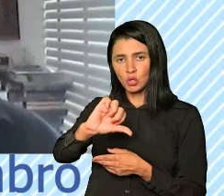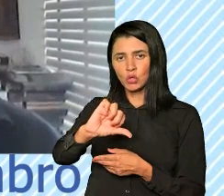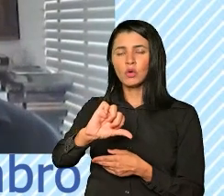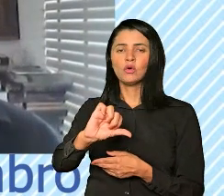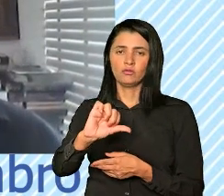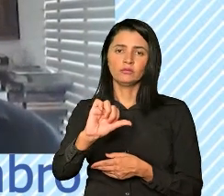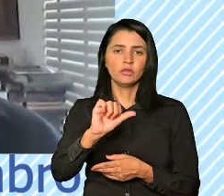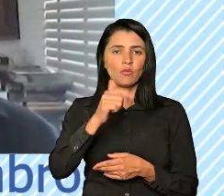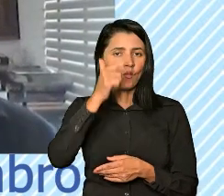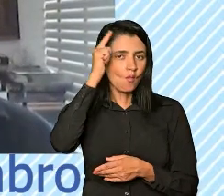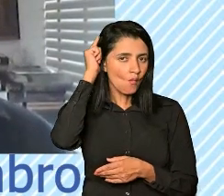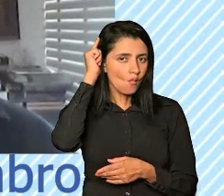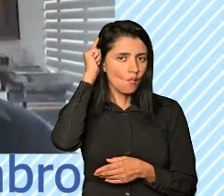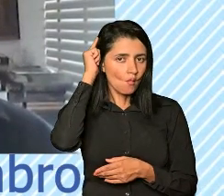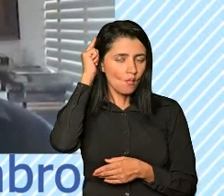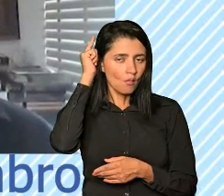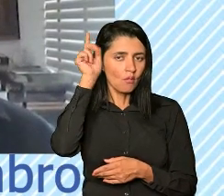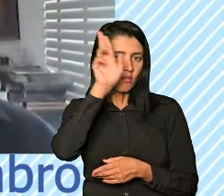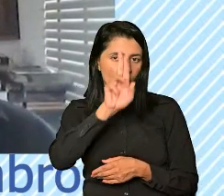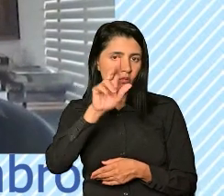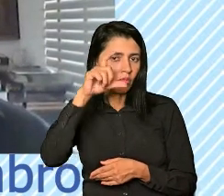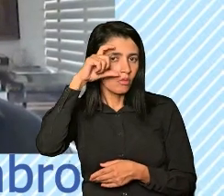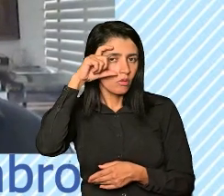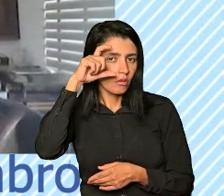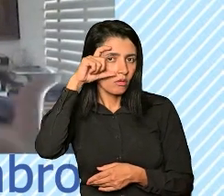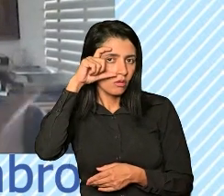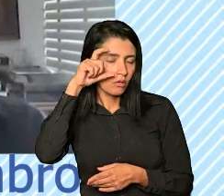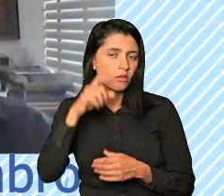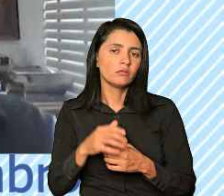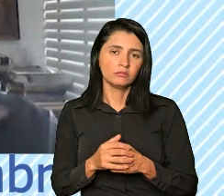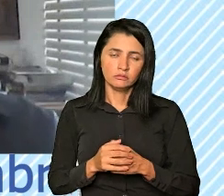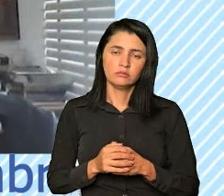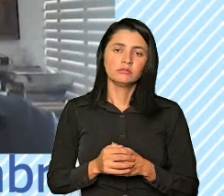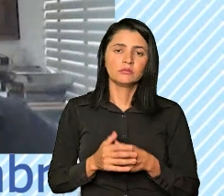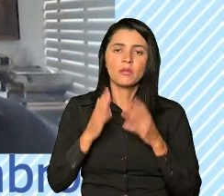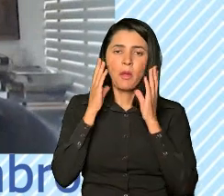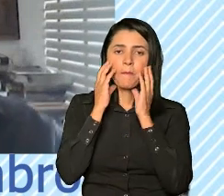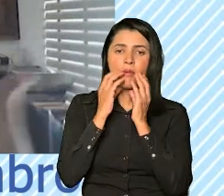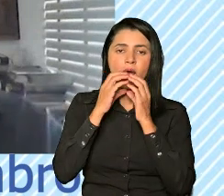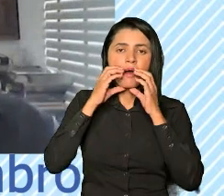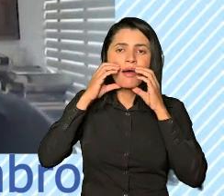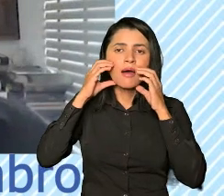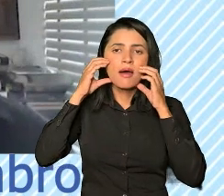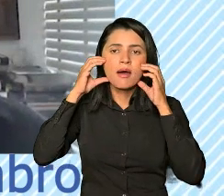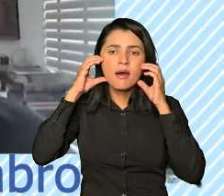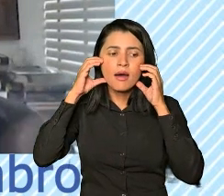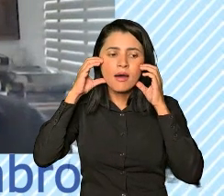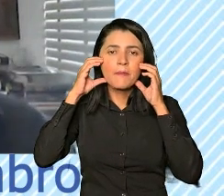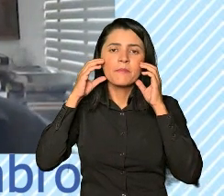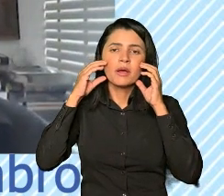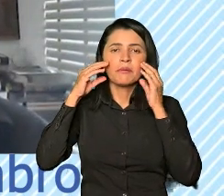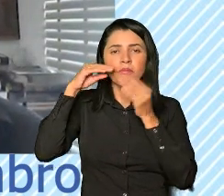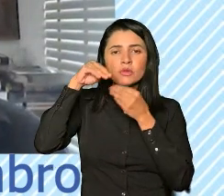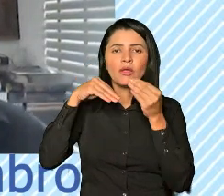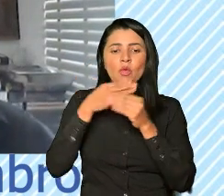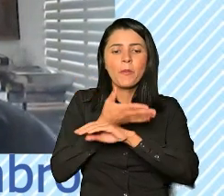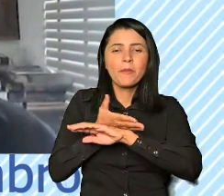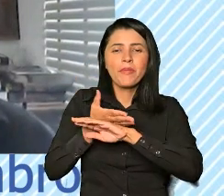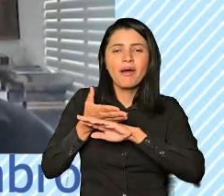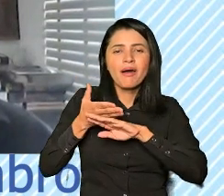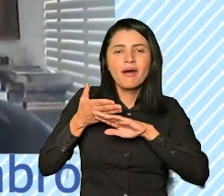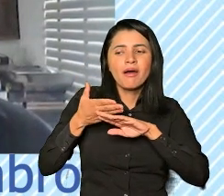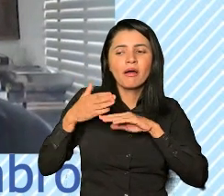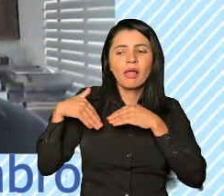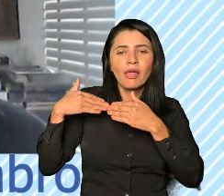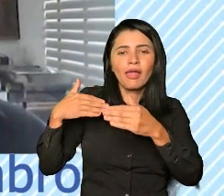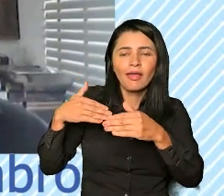sou calvo, uso óculos, estou de barba, minha barba já está ficando grisalha pelo passar do